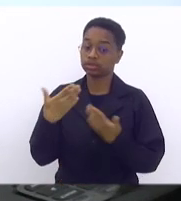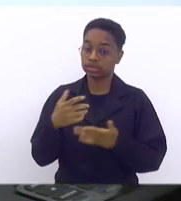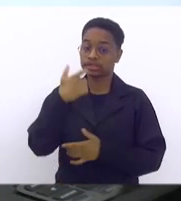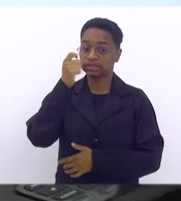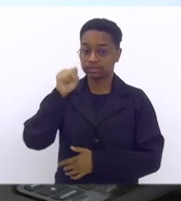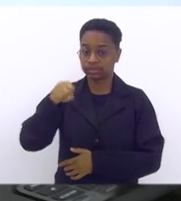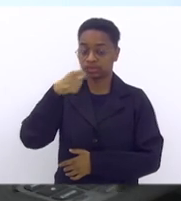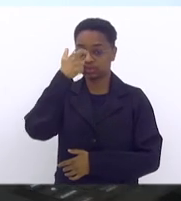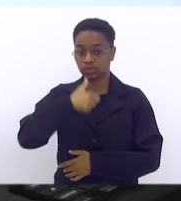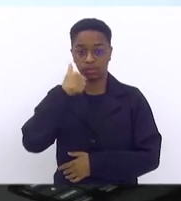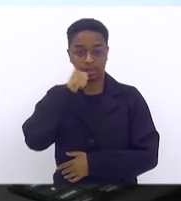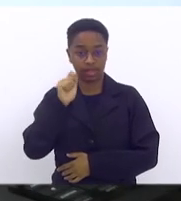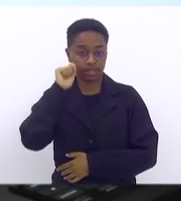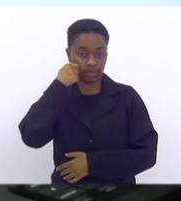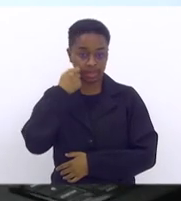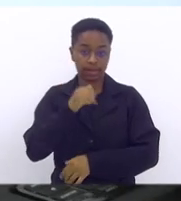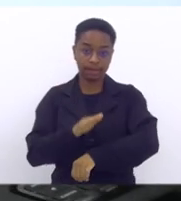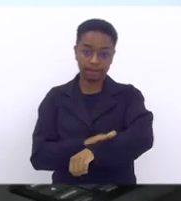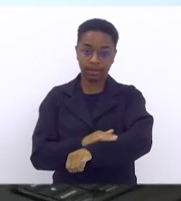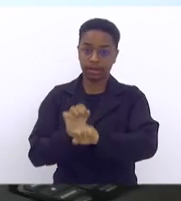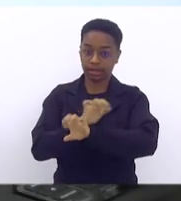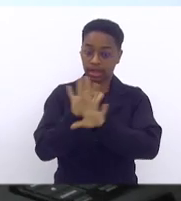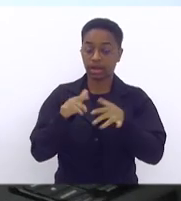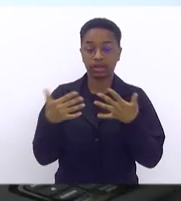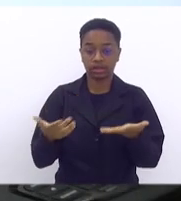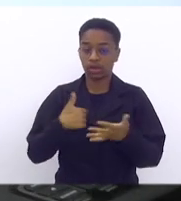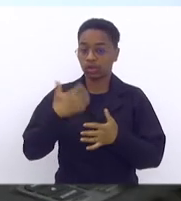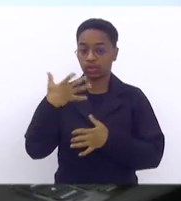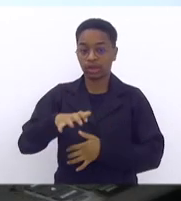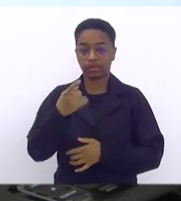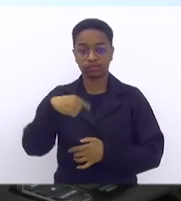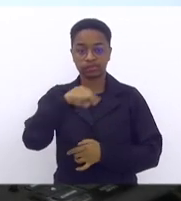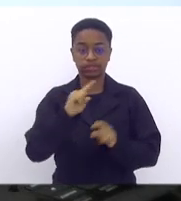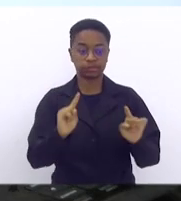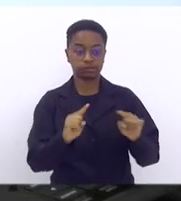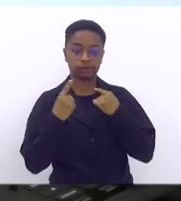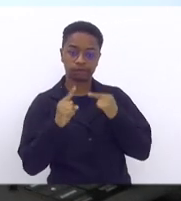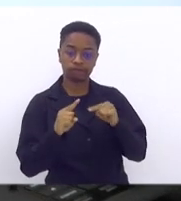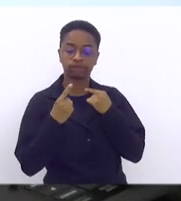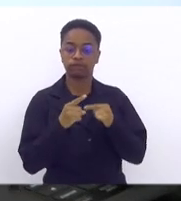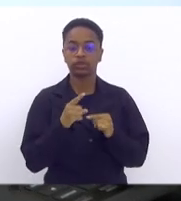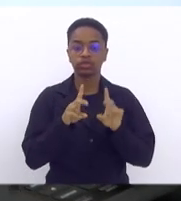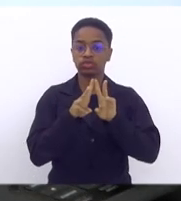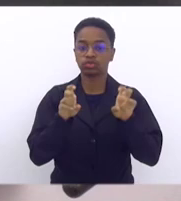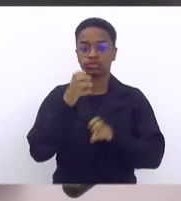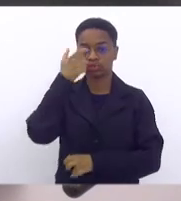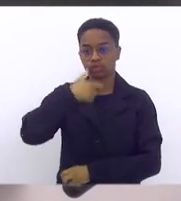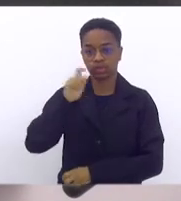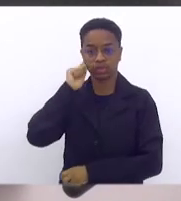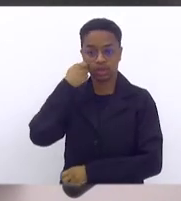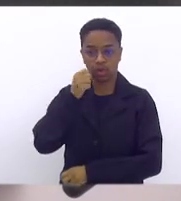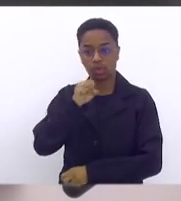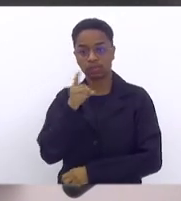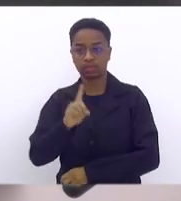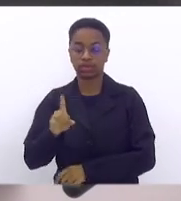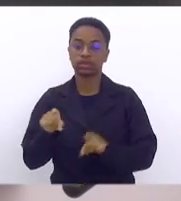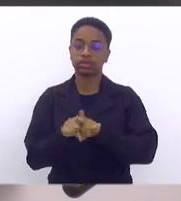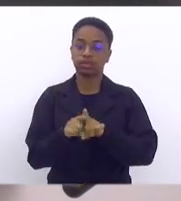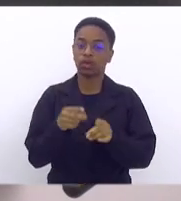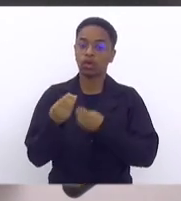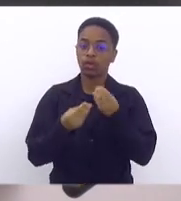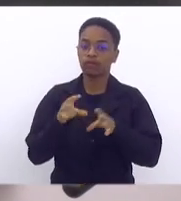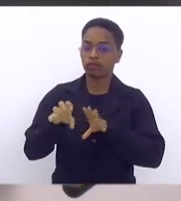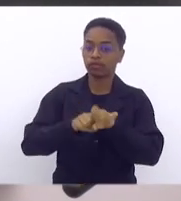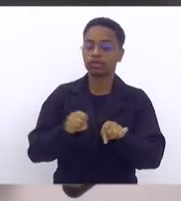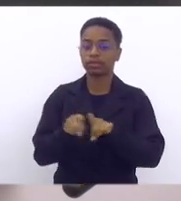uma mulher negra e eu não gostaria de ter a minha negritude questionada. E também como frente de atuação, a formação e capacitação